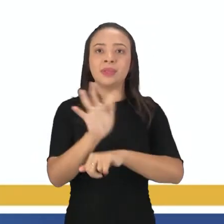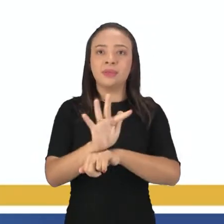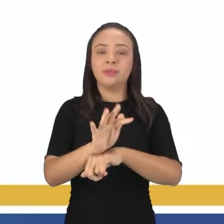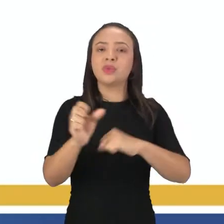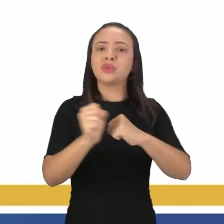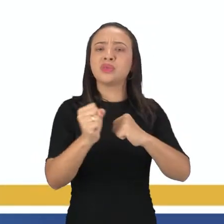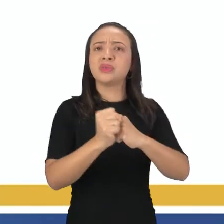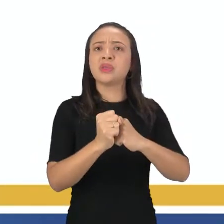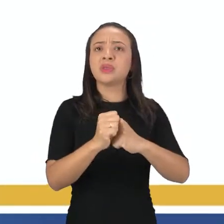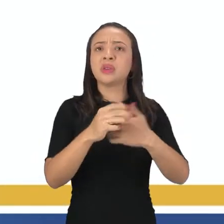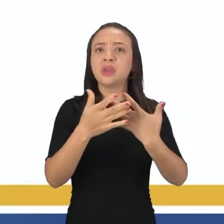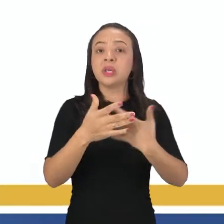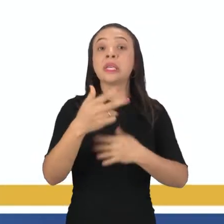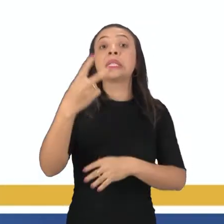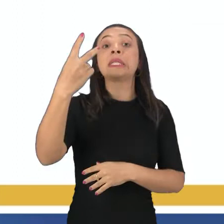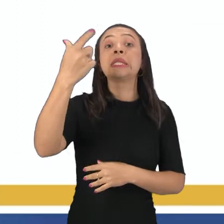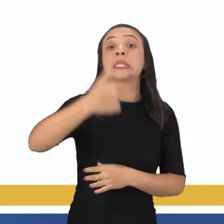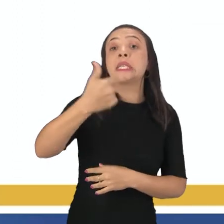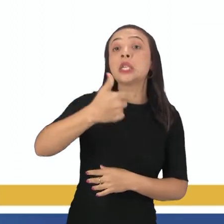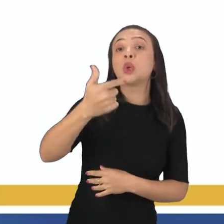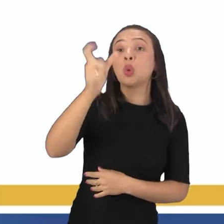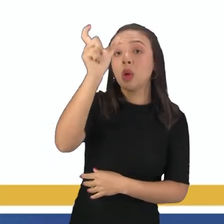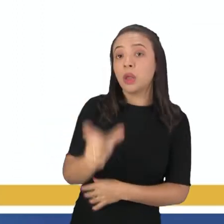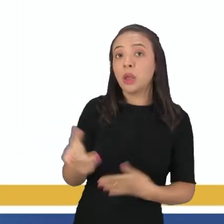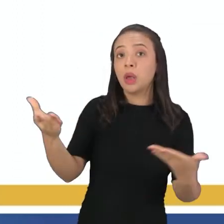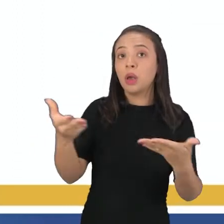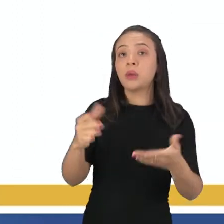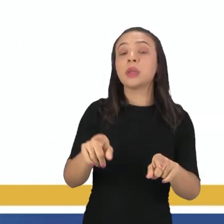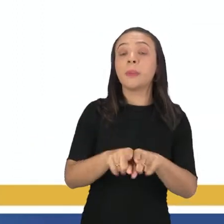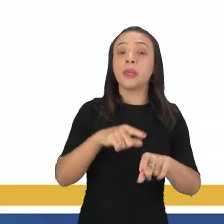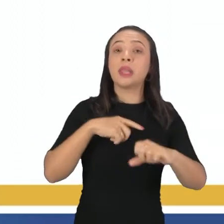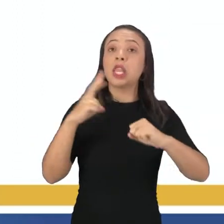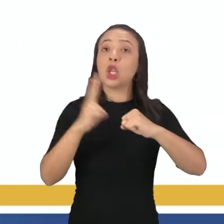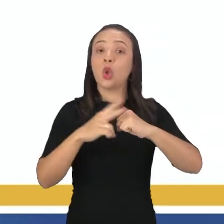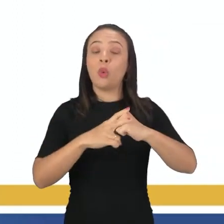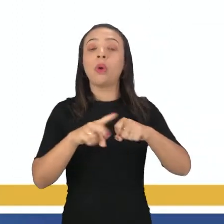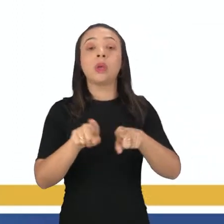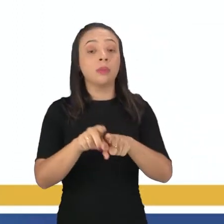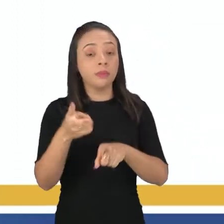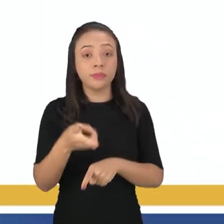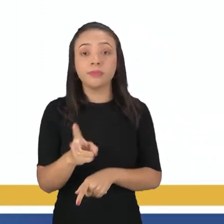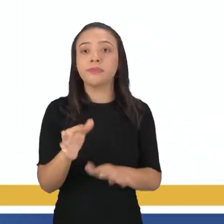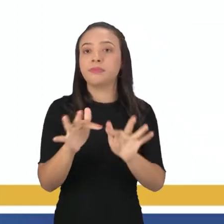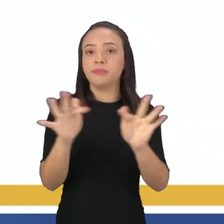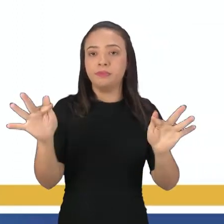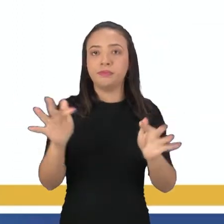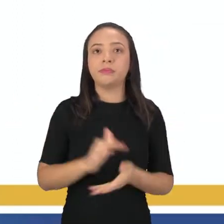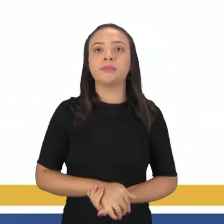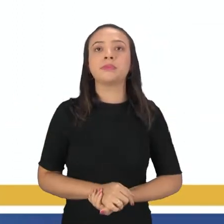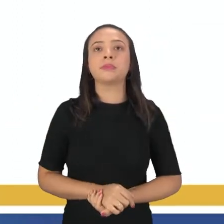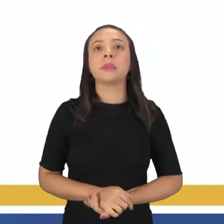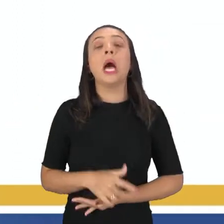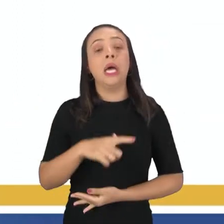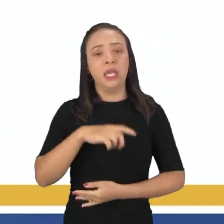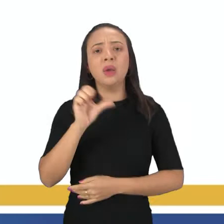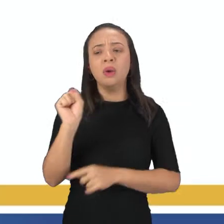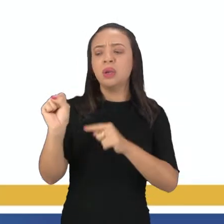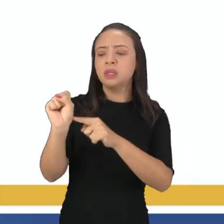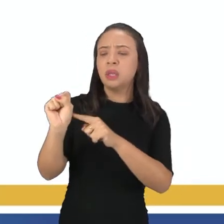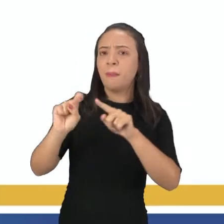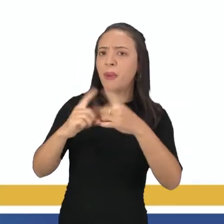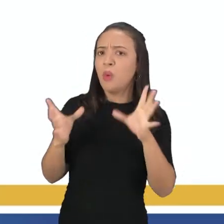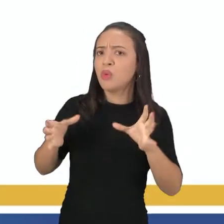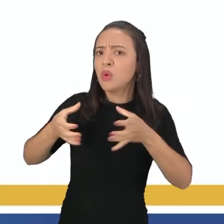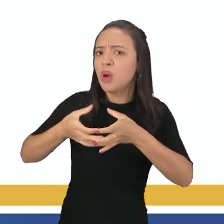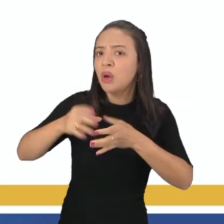sujeito, que está na segunda pessoa. Nós temos o nosso verbo e o nosso complemento. Amas tem um S aí, mas ele não está no